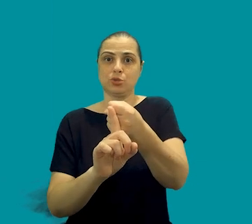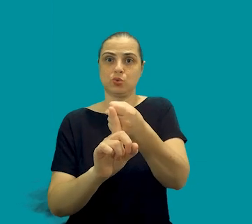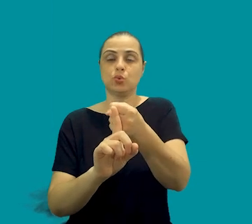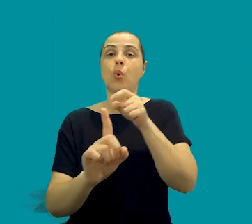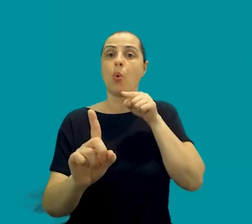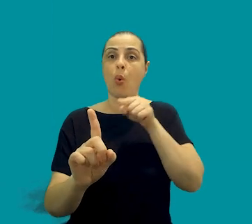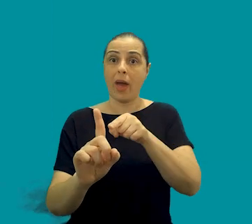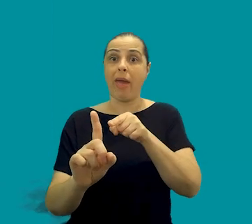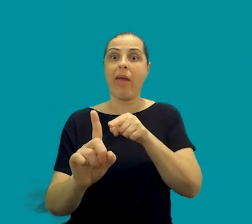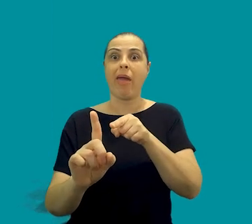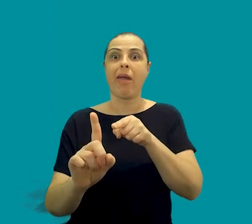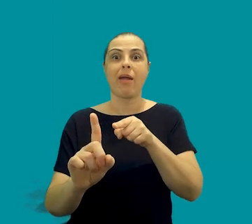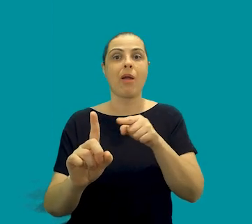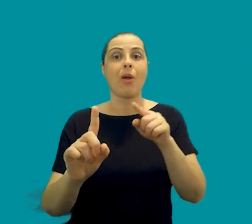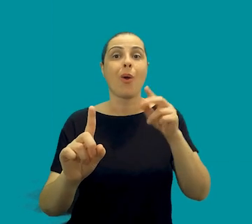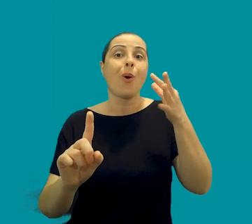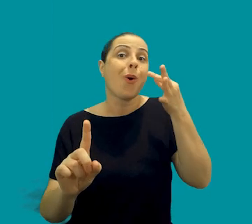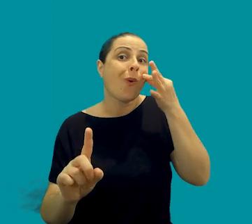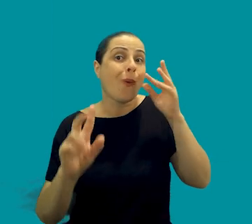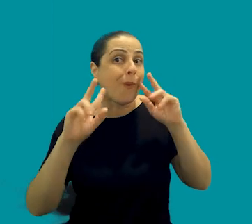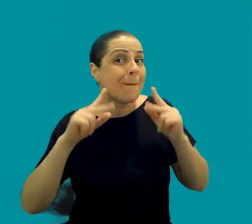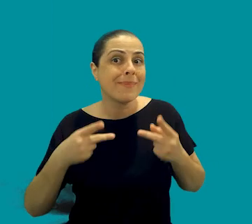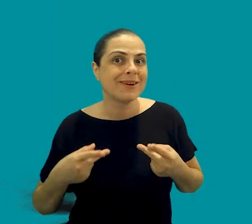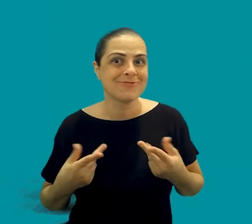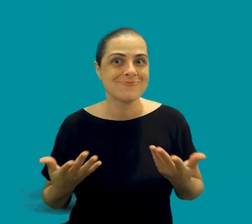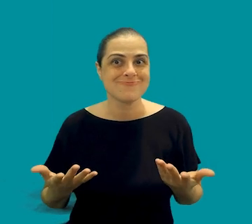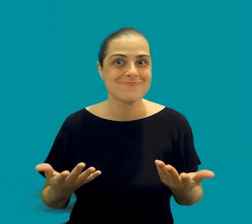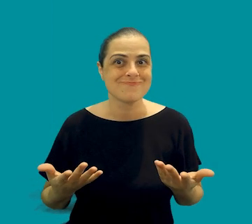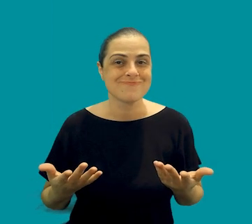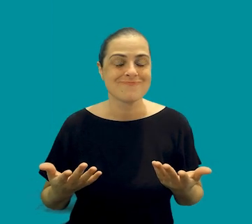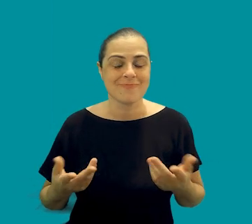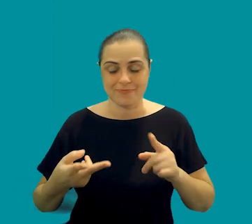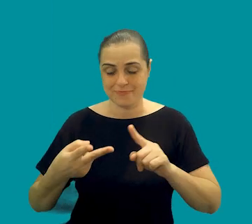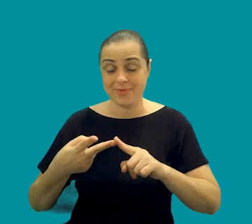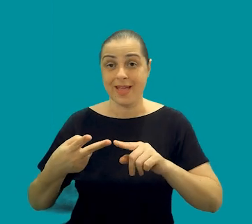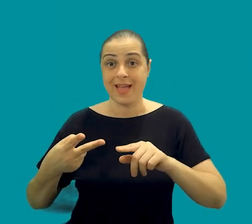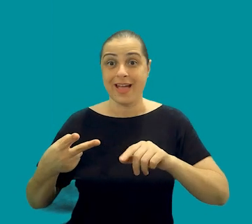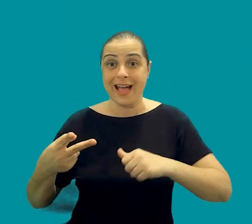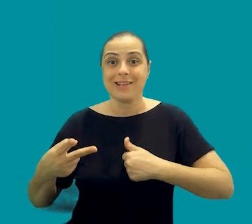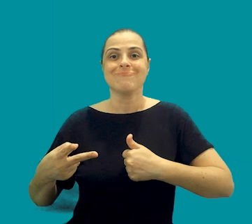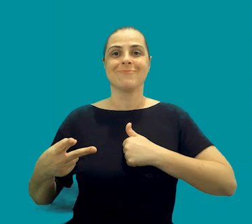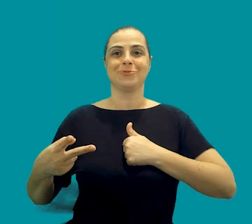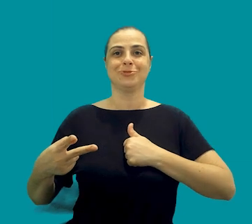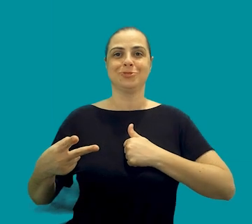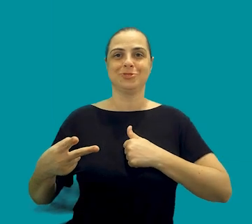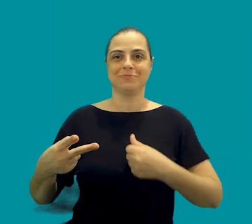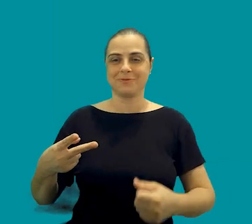impacto, assim, o impacto humano, já foi falado aqui bastante por vocês todos, né? Da autoestima deles,